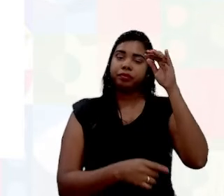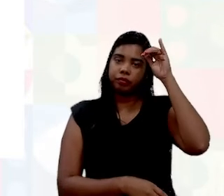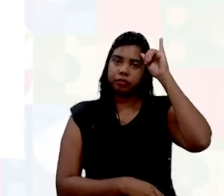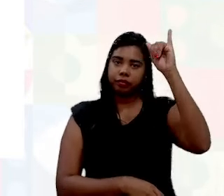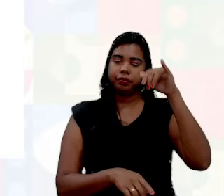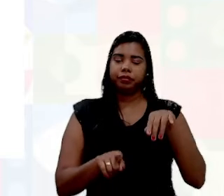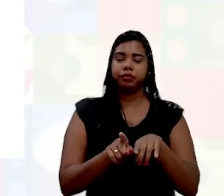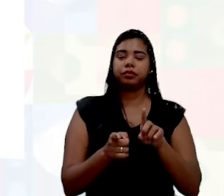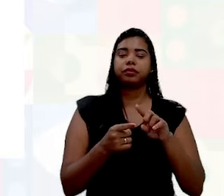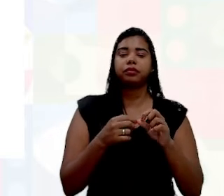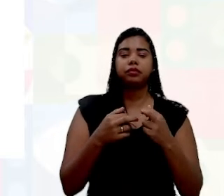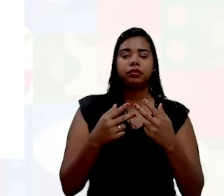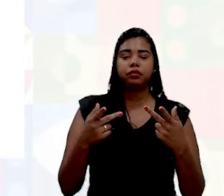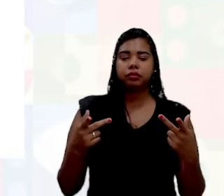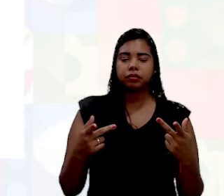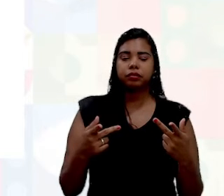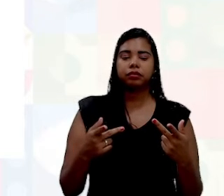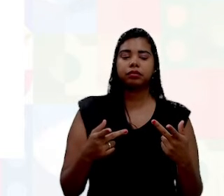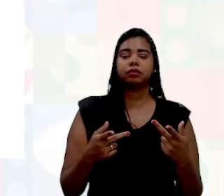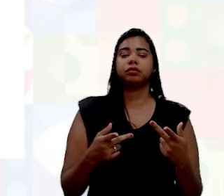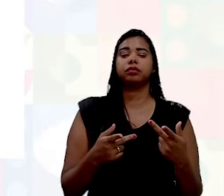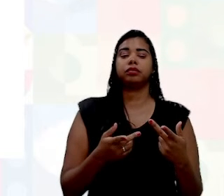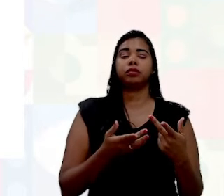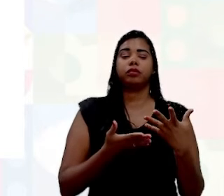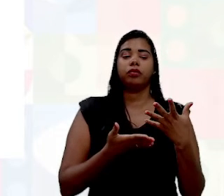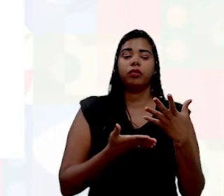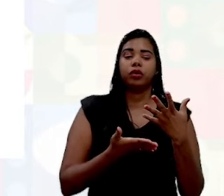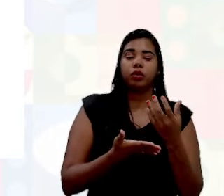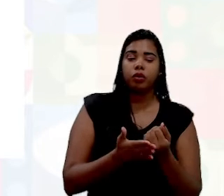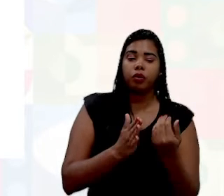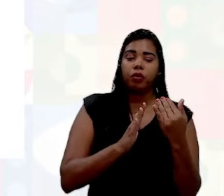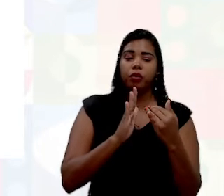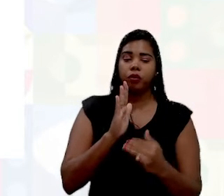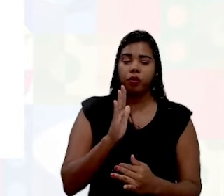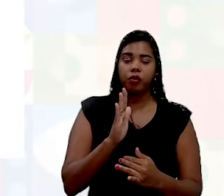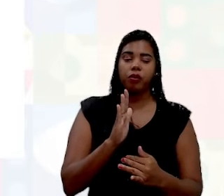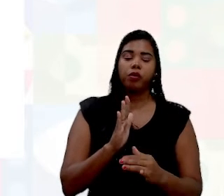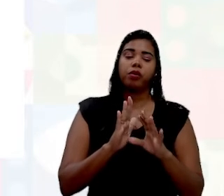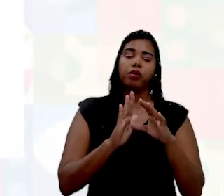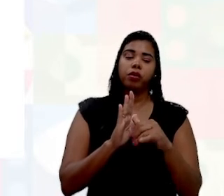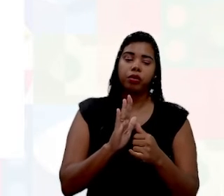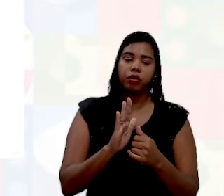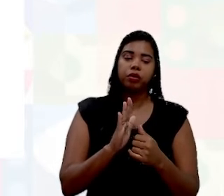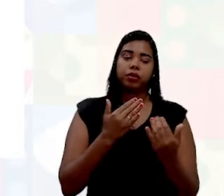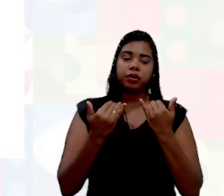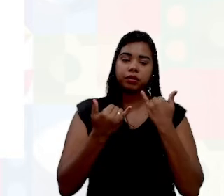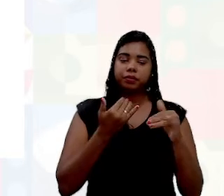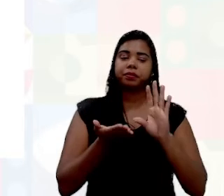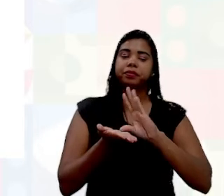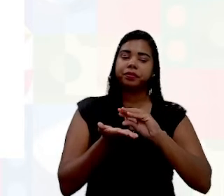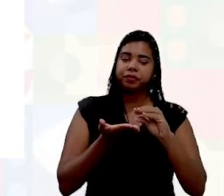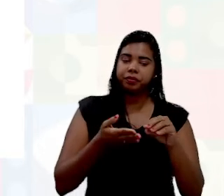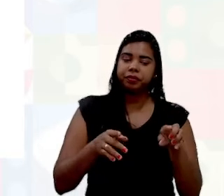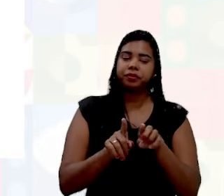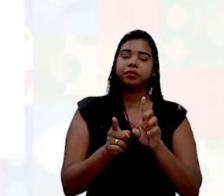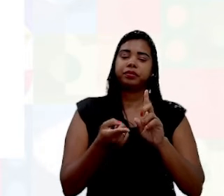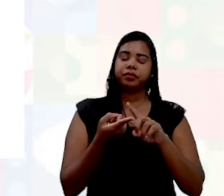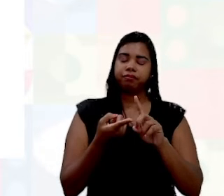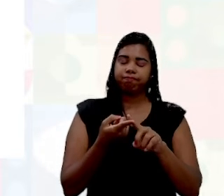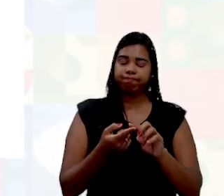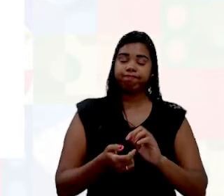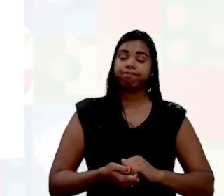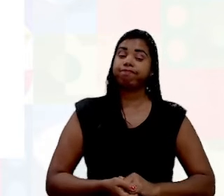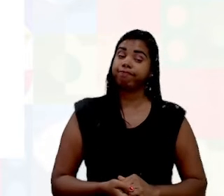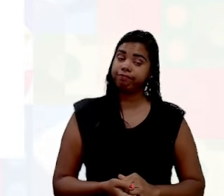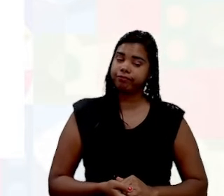justamente qualquer pessoa que acesse e consiga fazer algum ataque de hack, né, em cima dos formulários. Então, é um